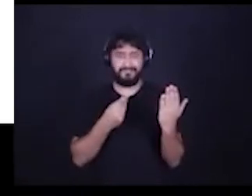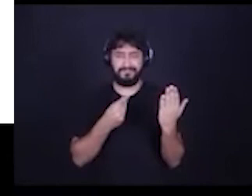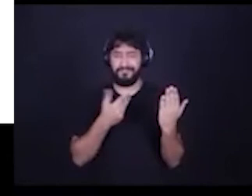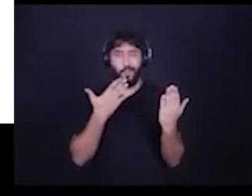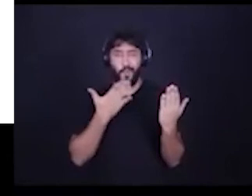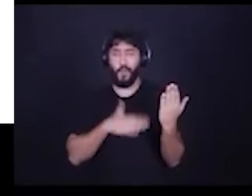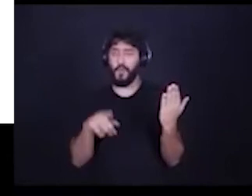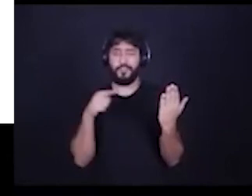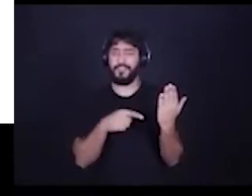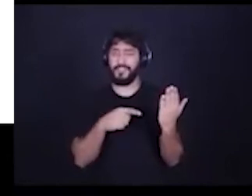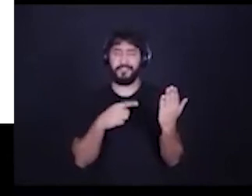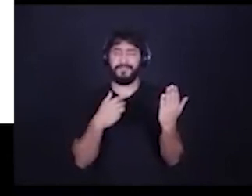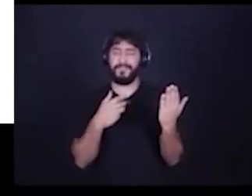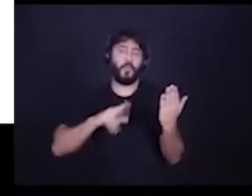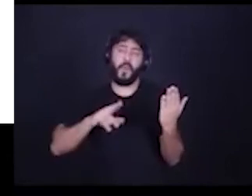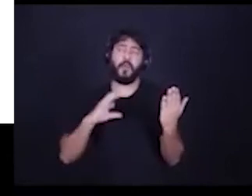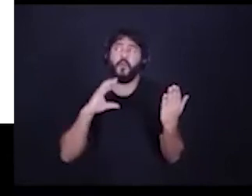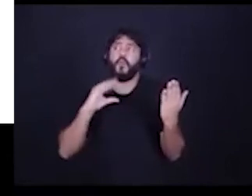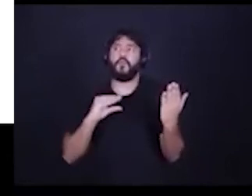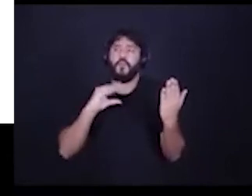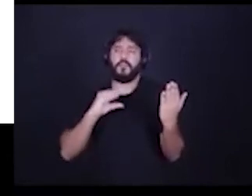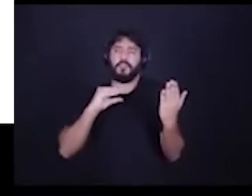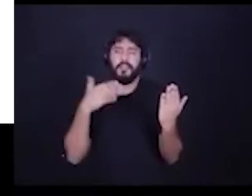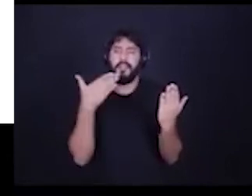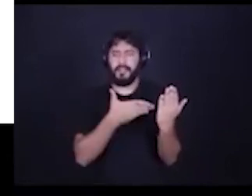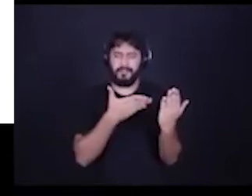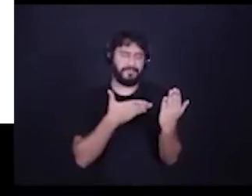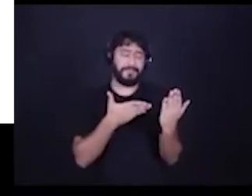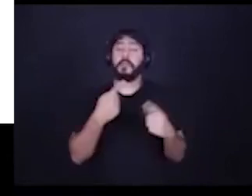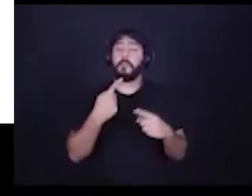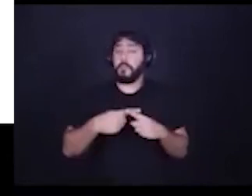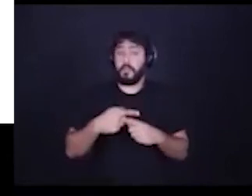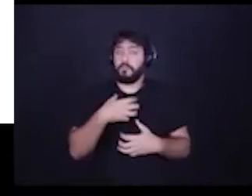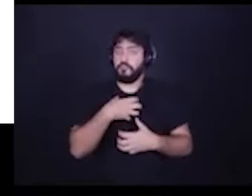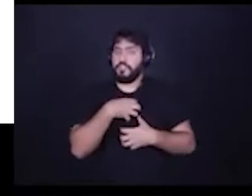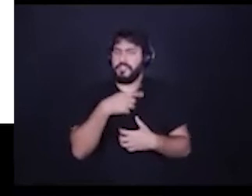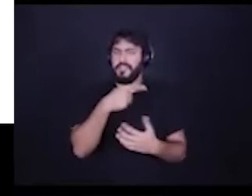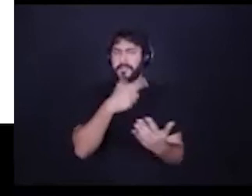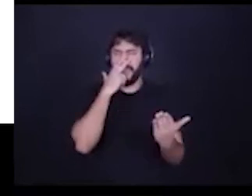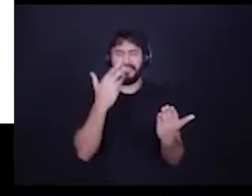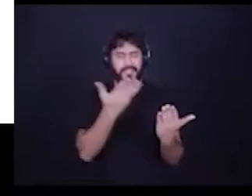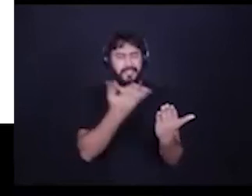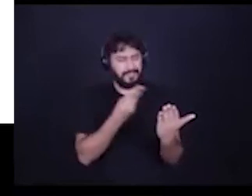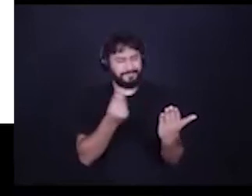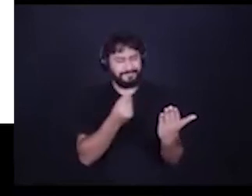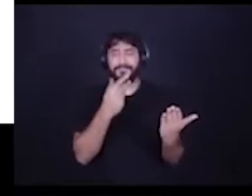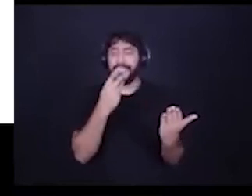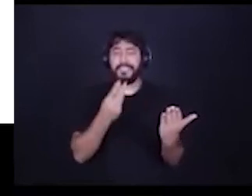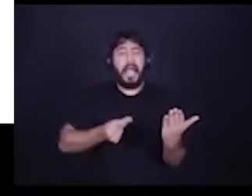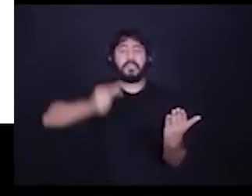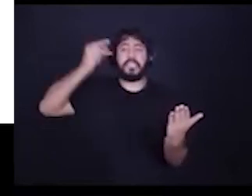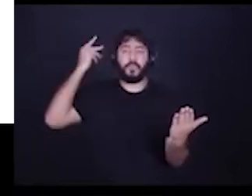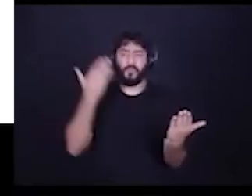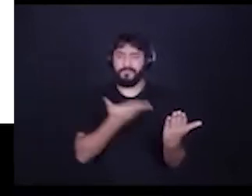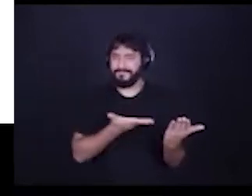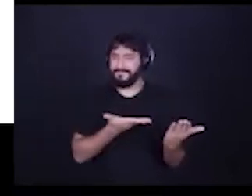não ficando muito confortável com o rumo da criação, porque eu sentia que ela tinha esse perfume antigo. E aí eu